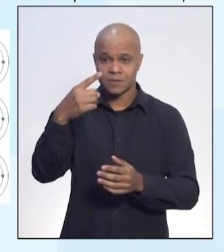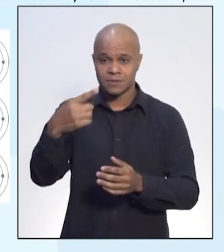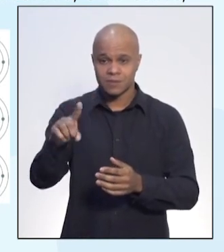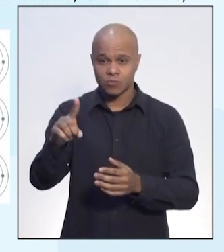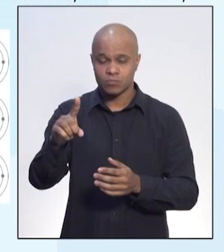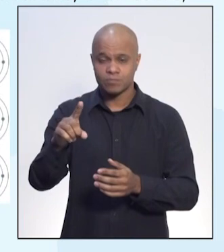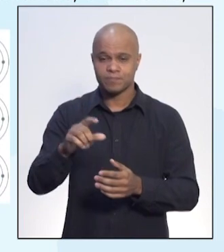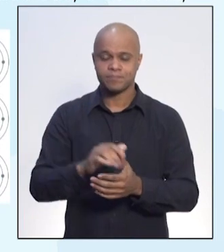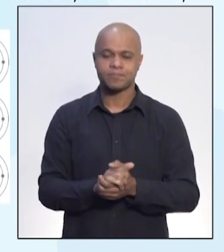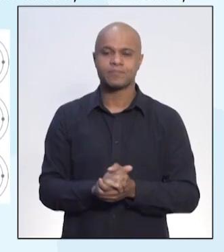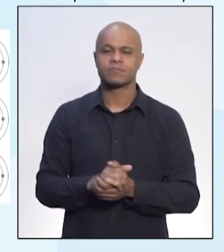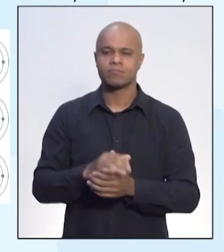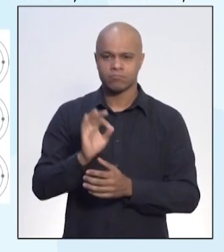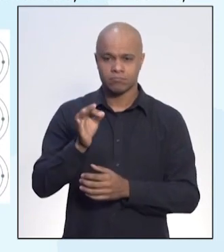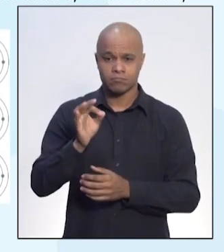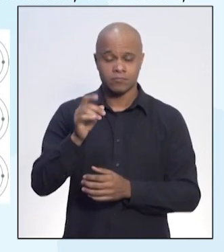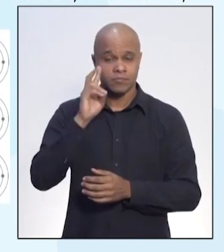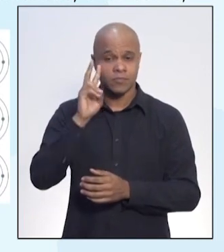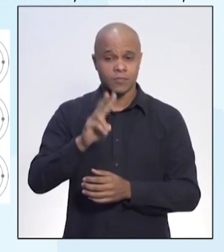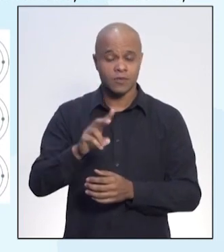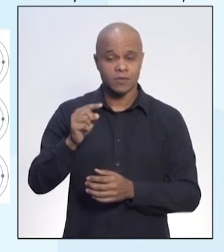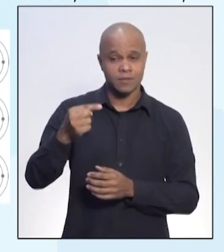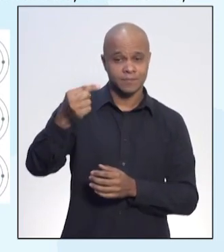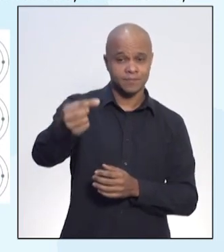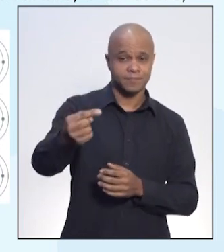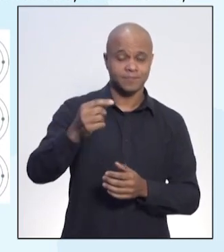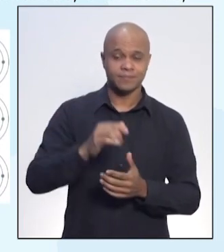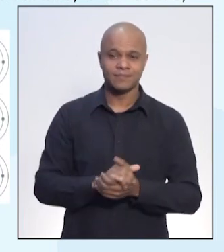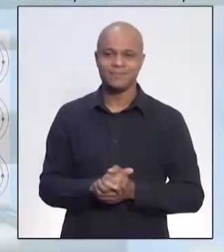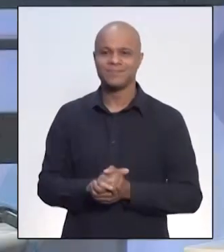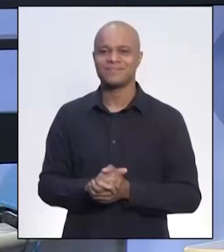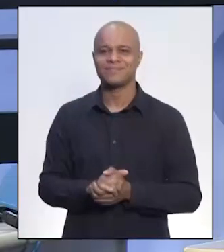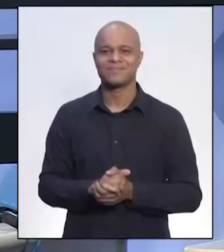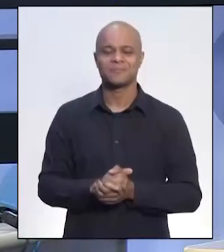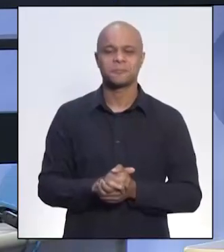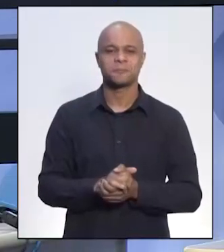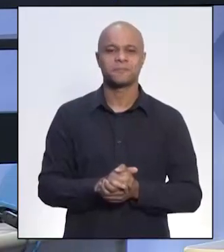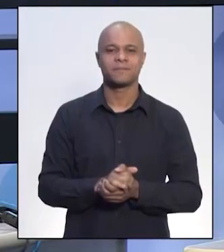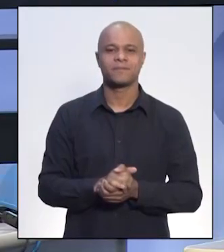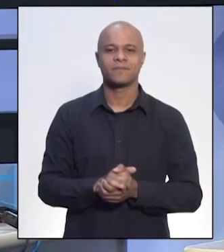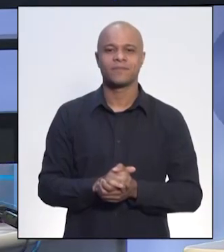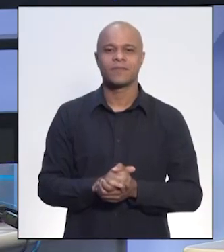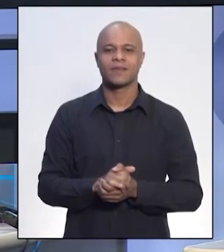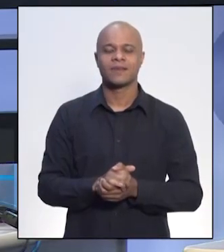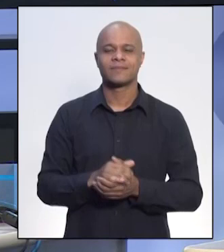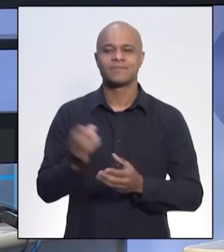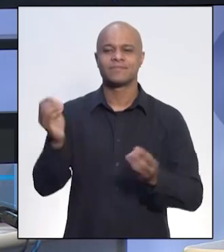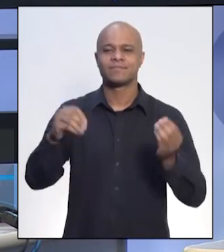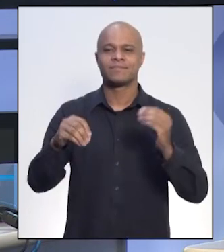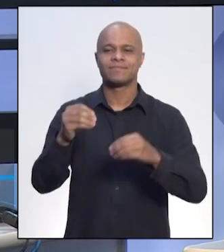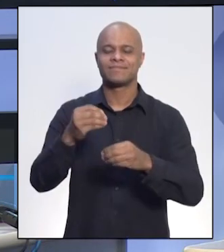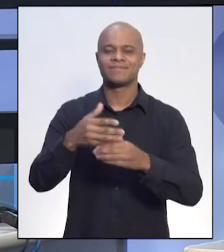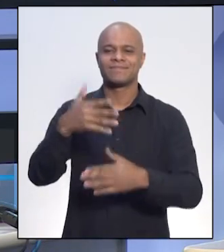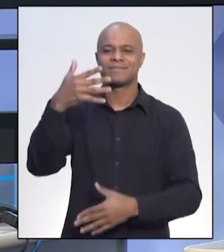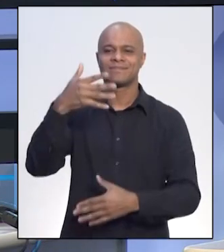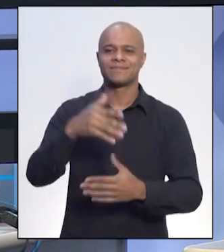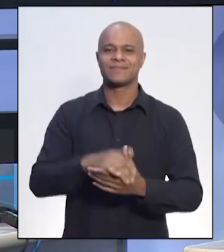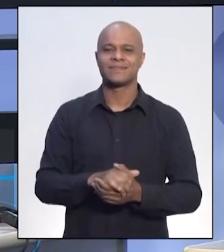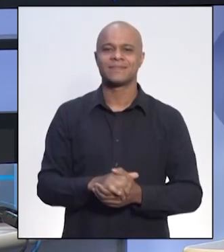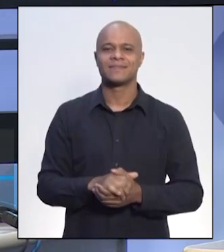Perfeito? Guardem isso, que a gente vai retomar isso aqui lá na frente também, ok? Agora, mais uma interaçãozinha com vocês no chat,